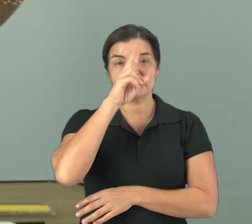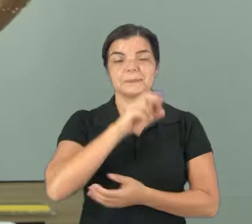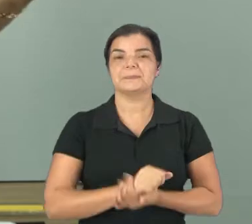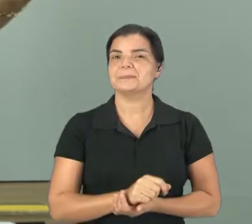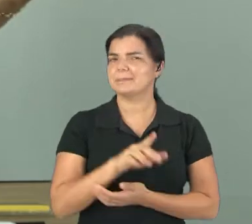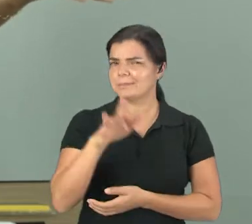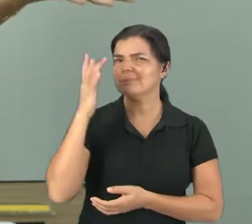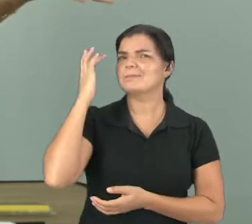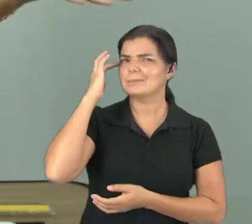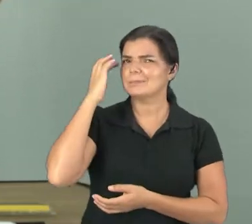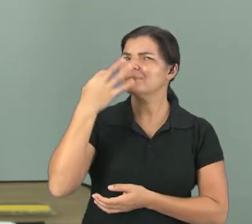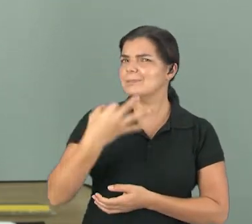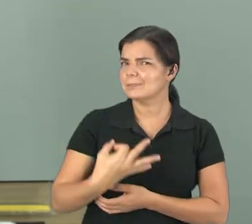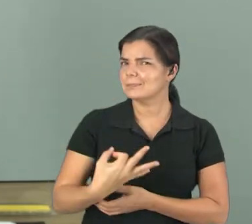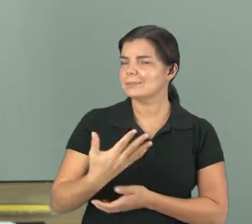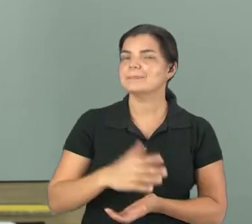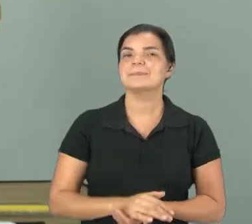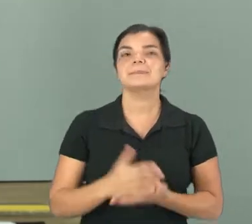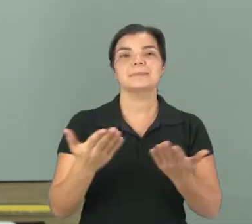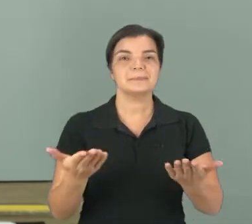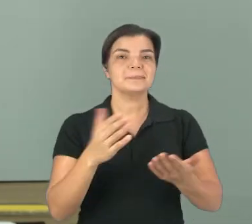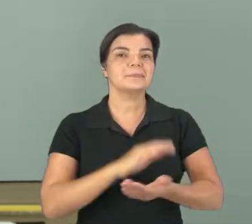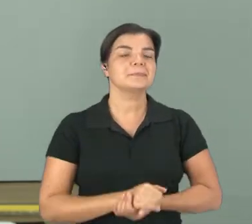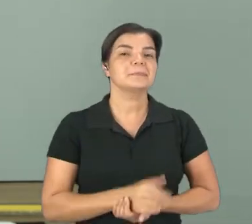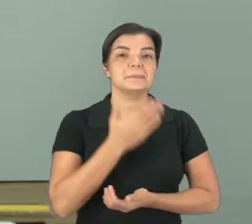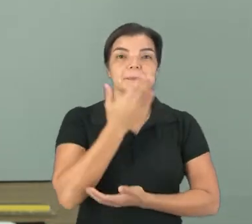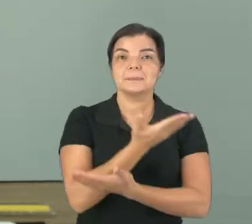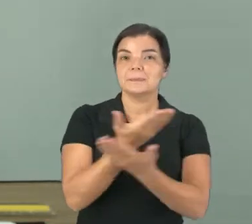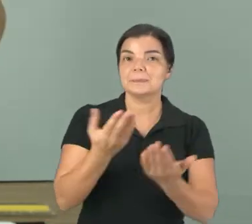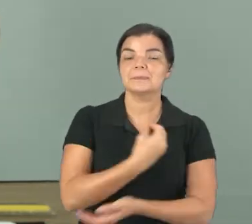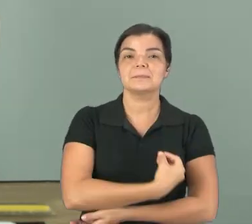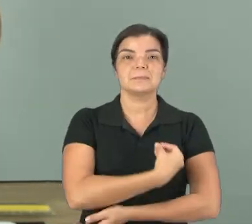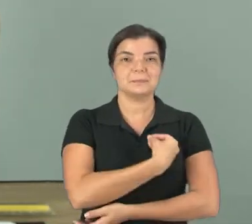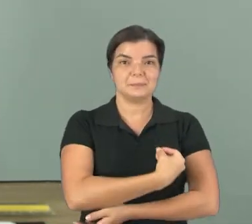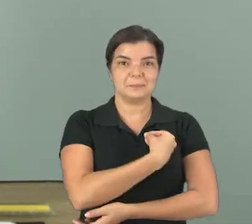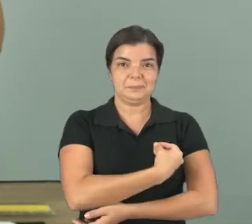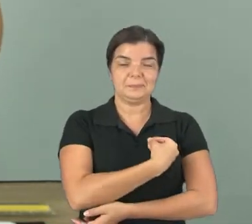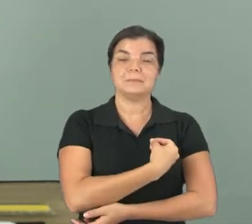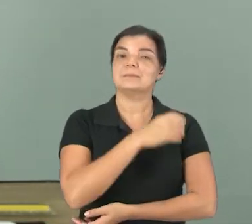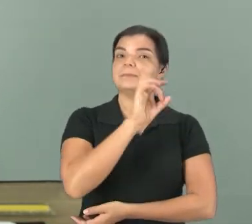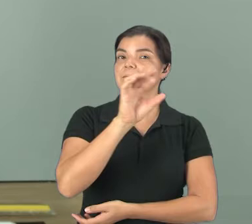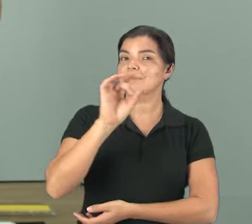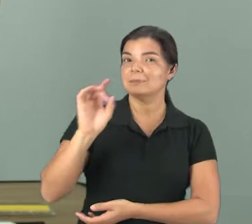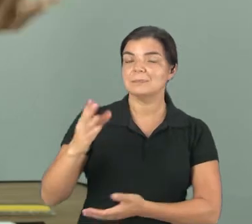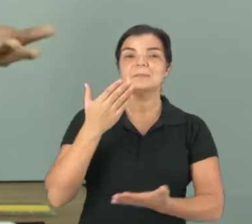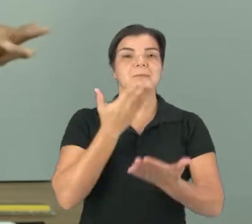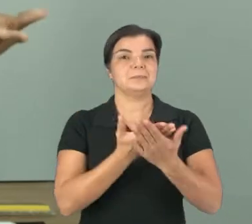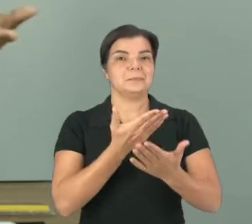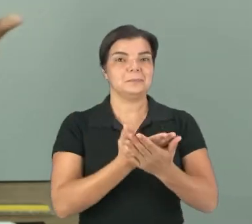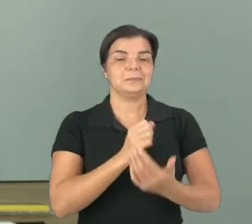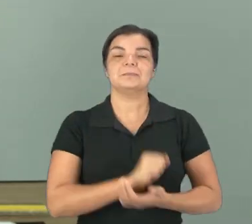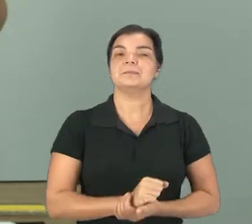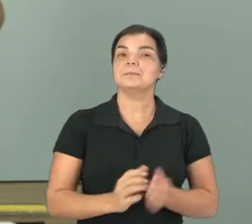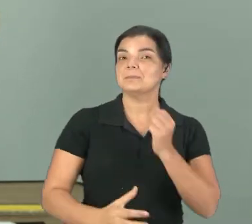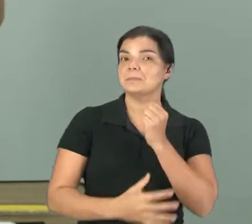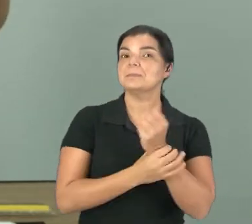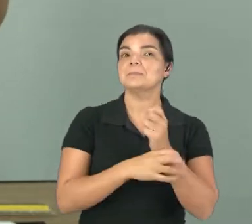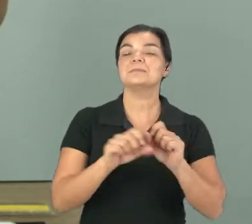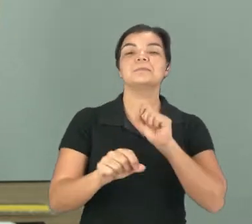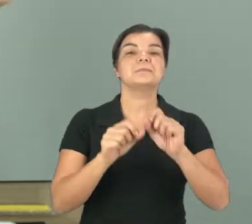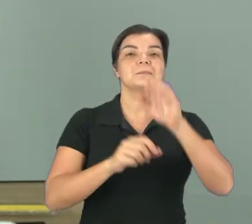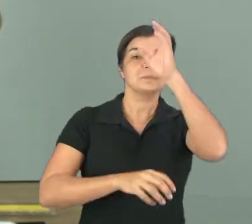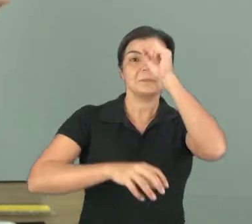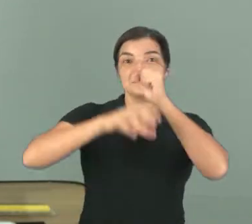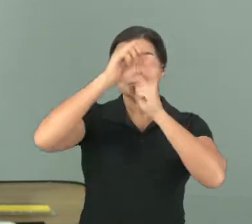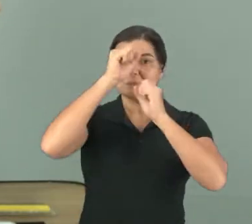E aí, será que eu vou estar certa? Então, eu quero pedir a tua participação em cada momento da nossa aula. Isso vai garantir a você um